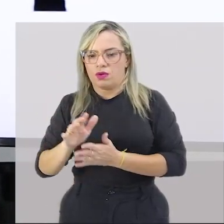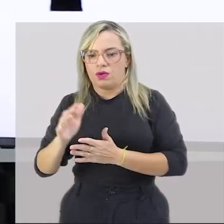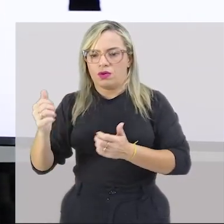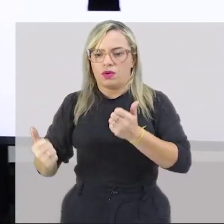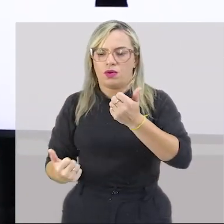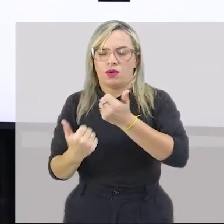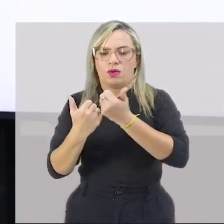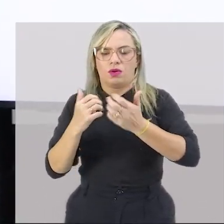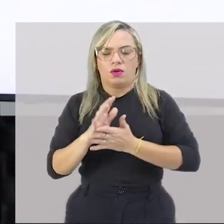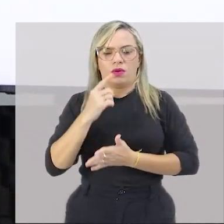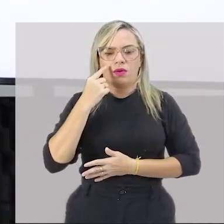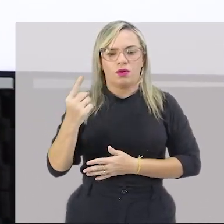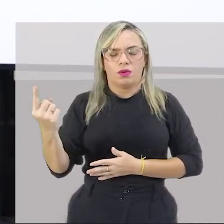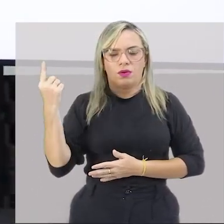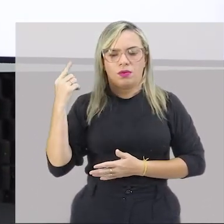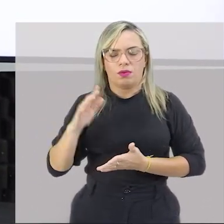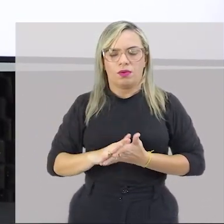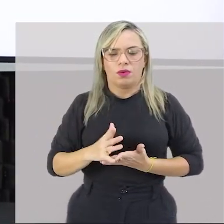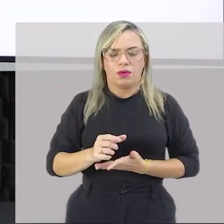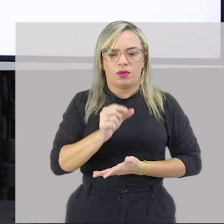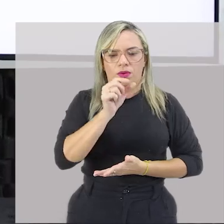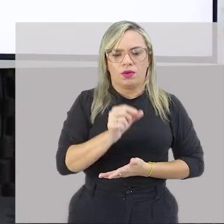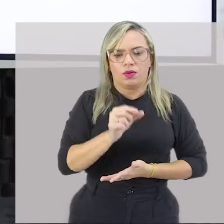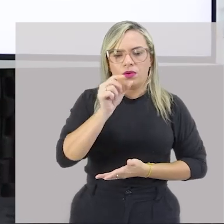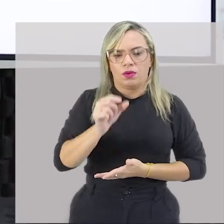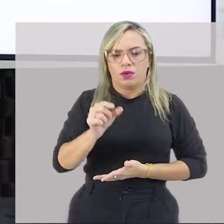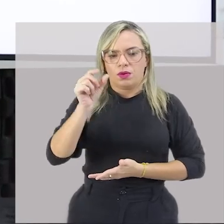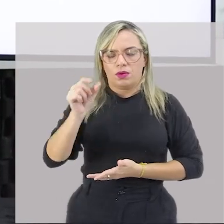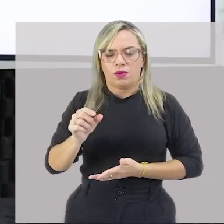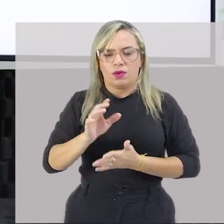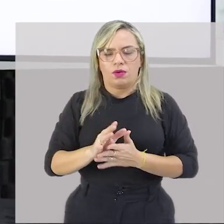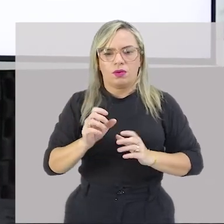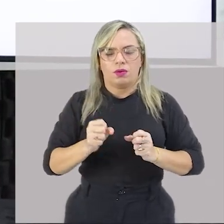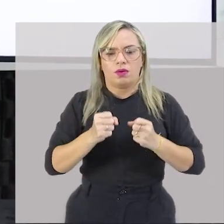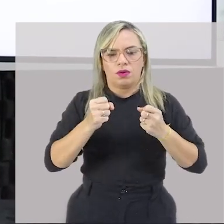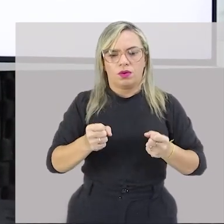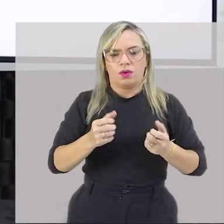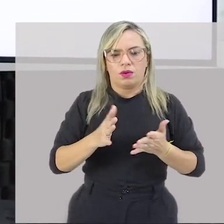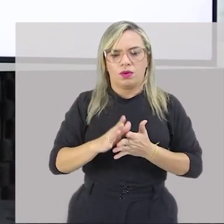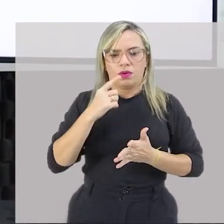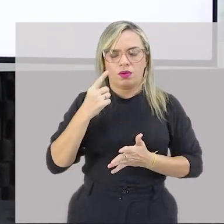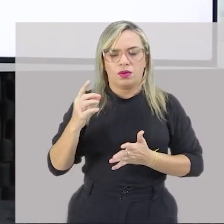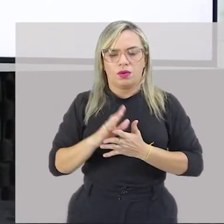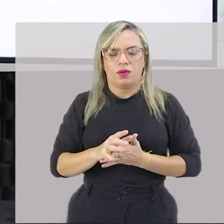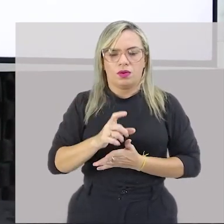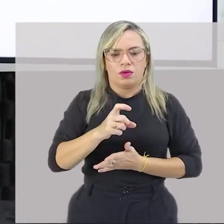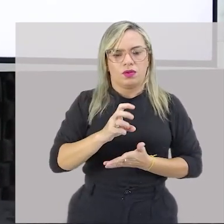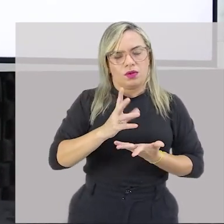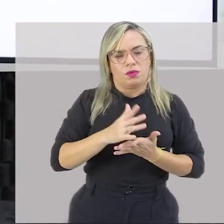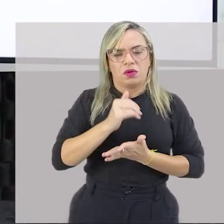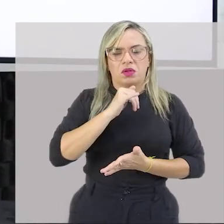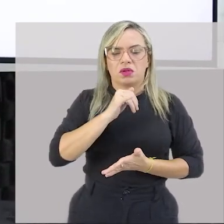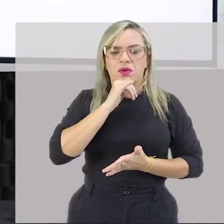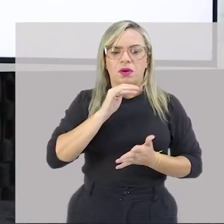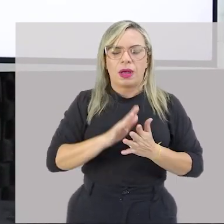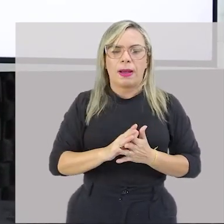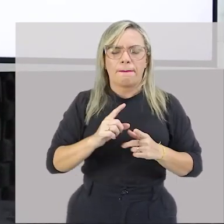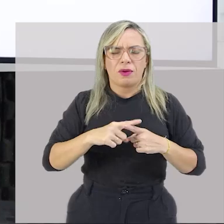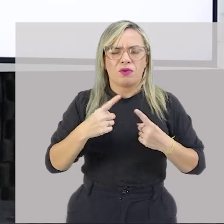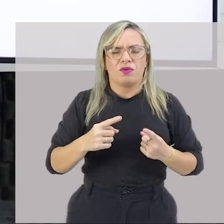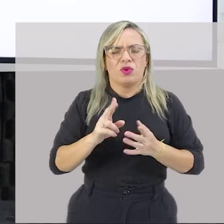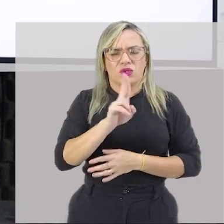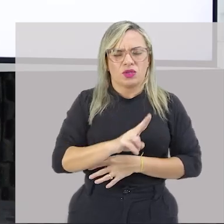tem 3 partes. Cada parte dessa eu posso chamar de X, por exemplo, mas eu vou botar só 3 partes. Beleza,